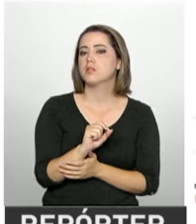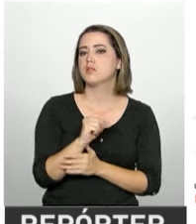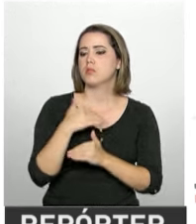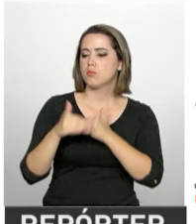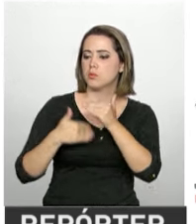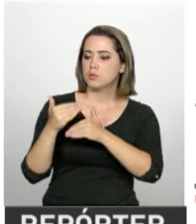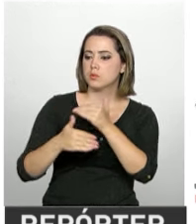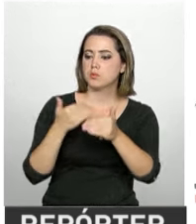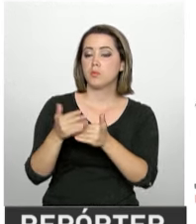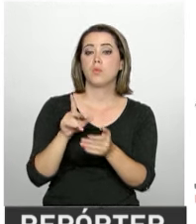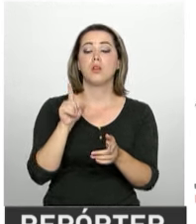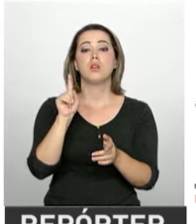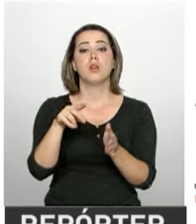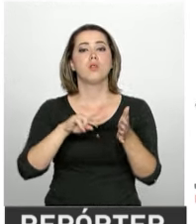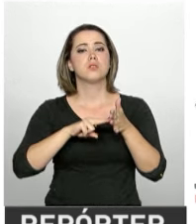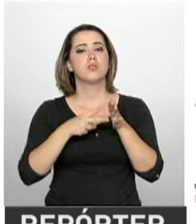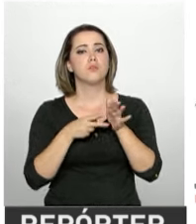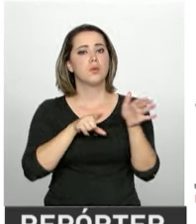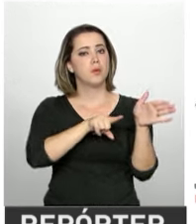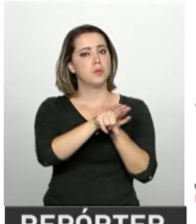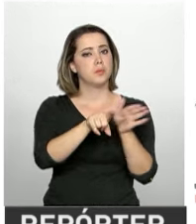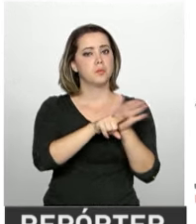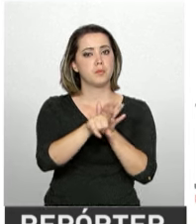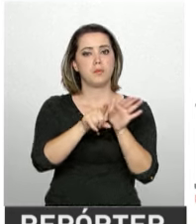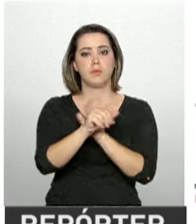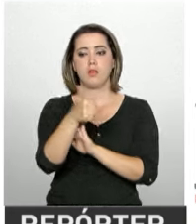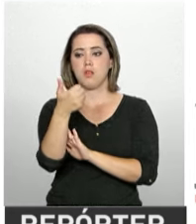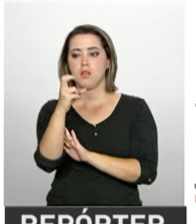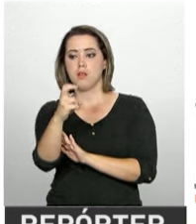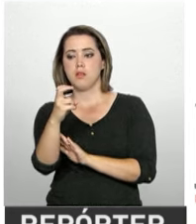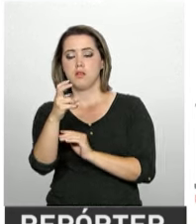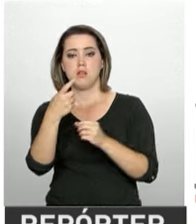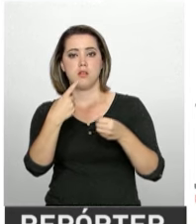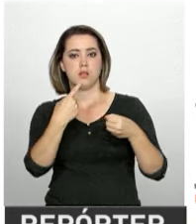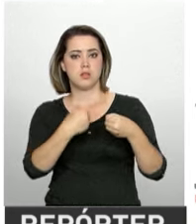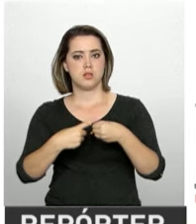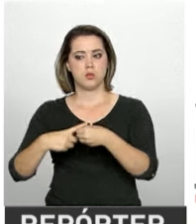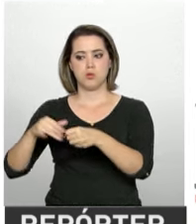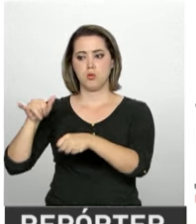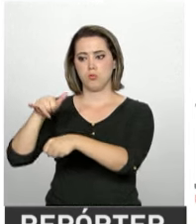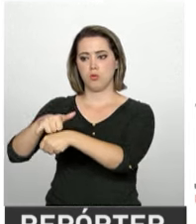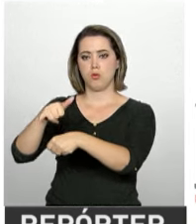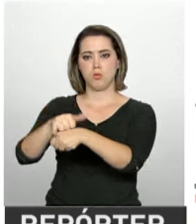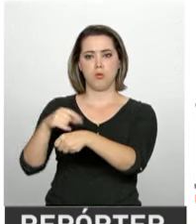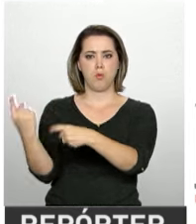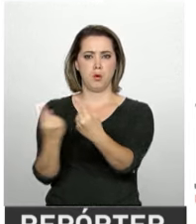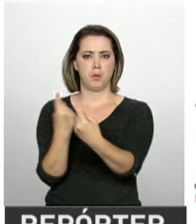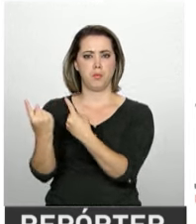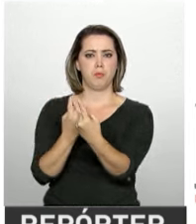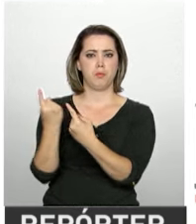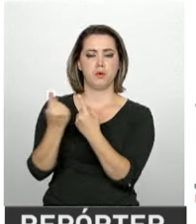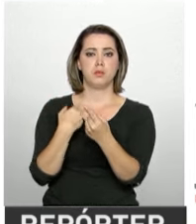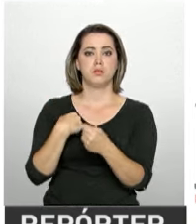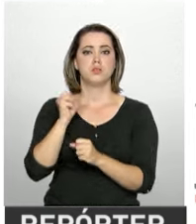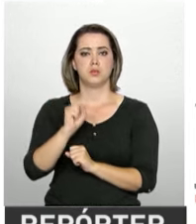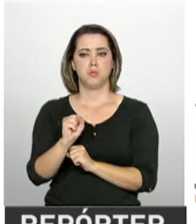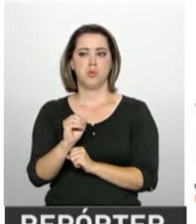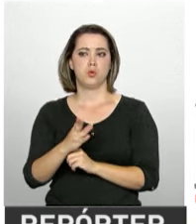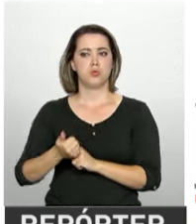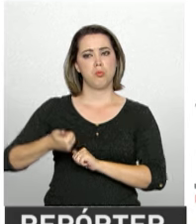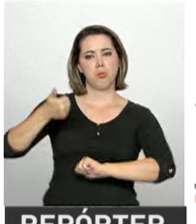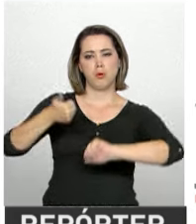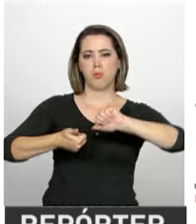realizada pela Secretaria de Aviação Civil e 15 dos aeroportos de maior movimentação, onde você pode avaliar e